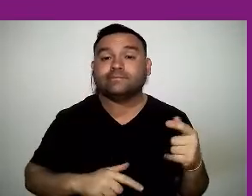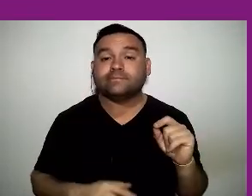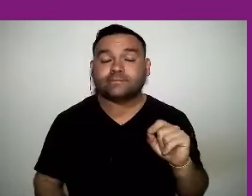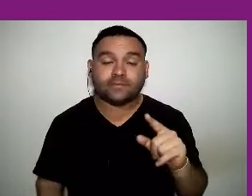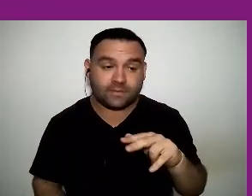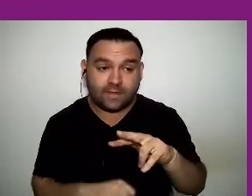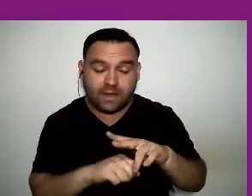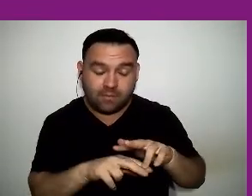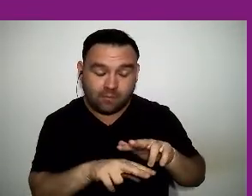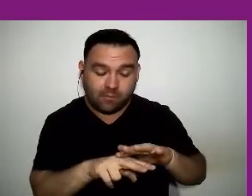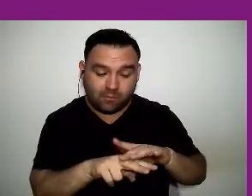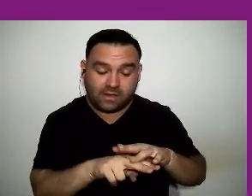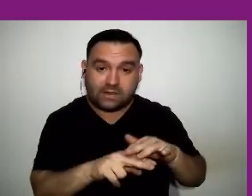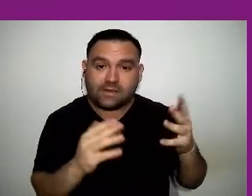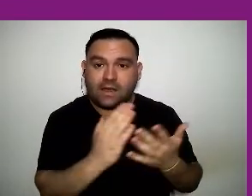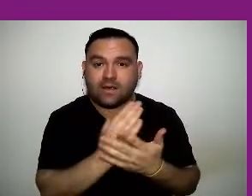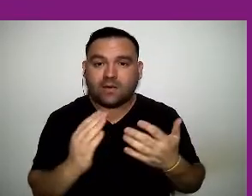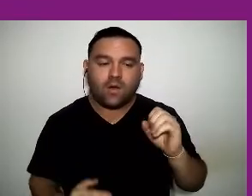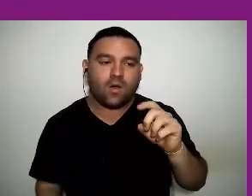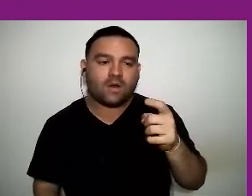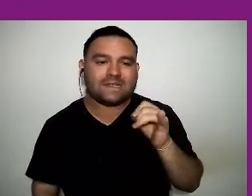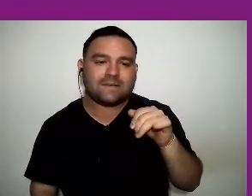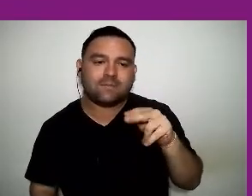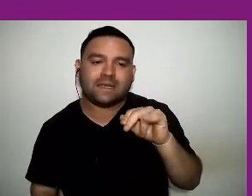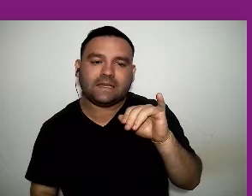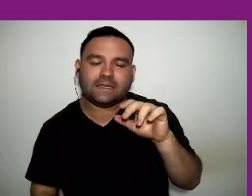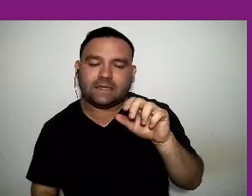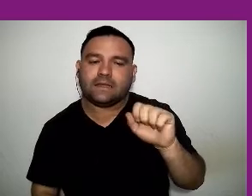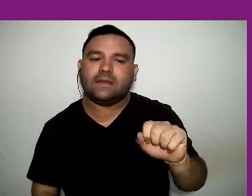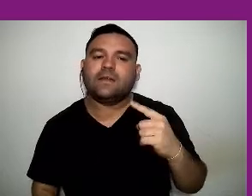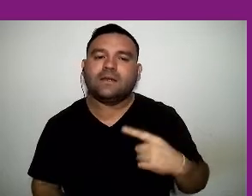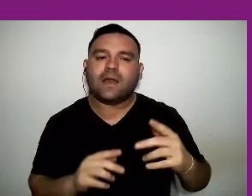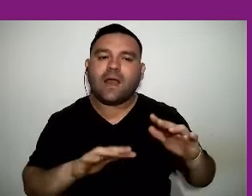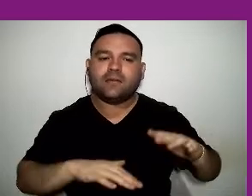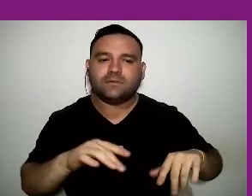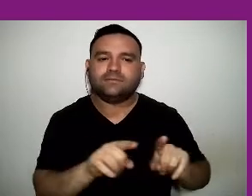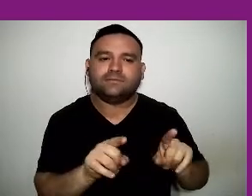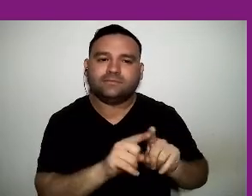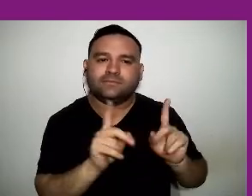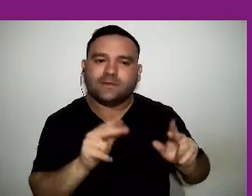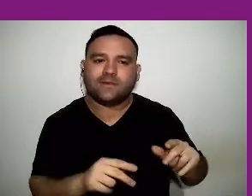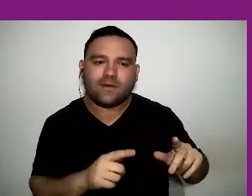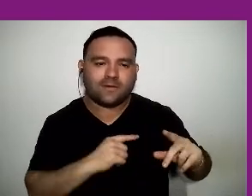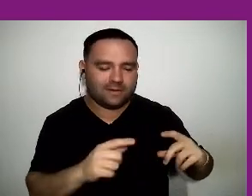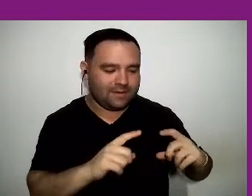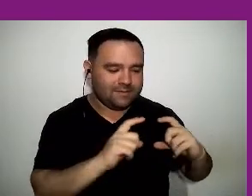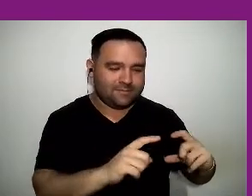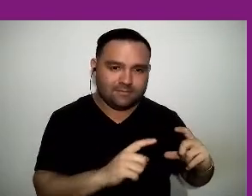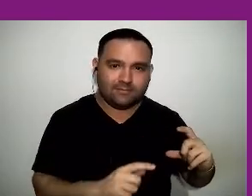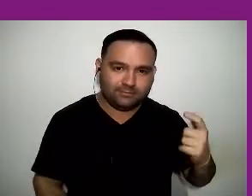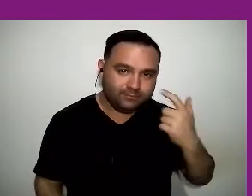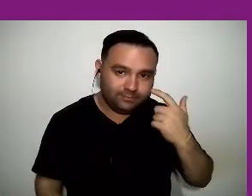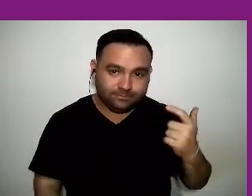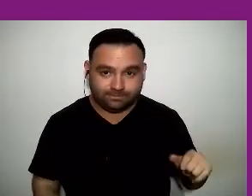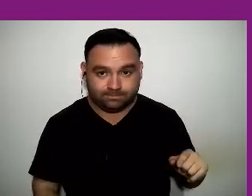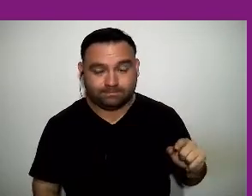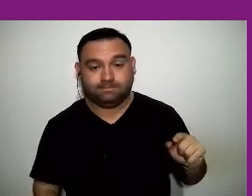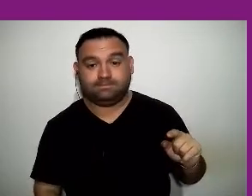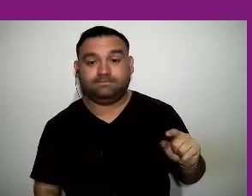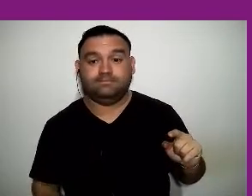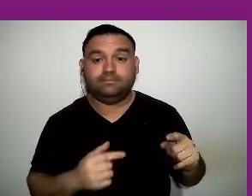alguns pacientes desenvolviam hipoxemia, mesmo com esse quadro tomográfico que os senhores veem aqui,